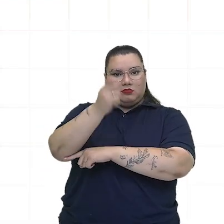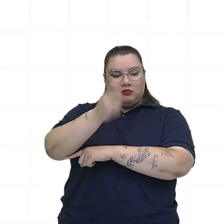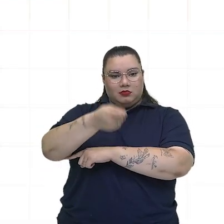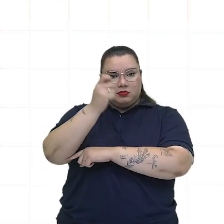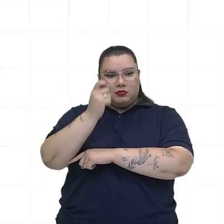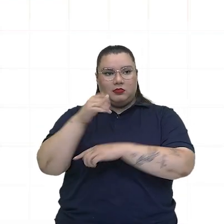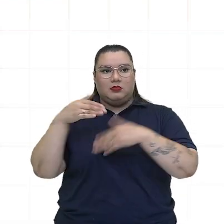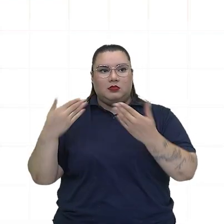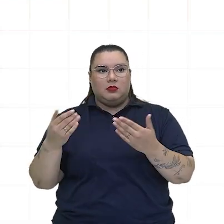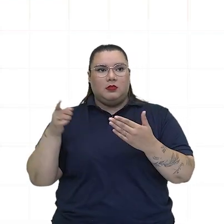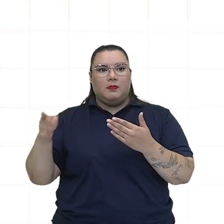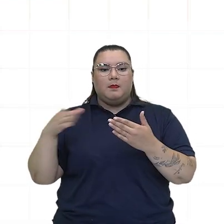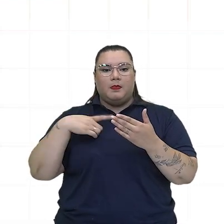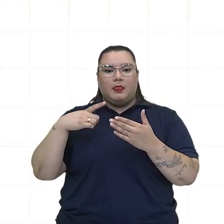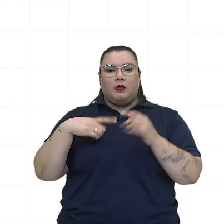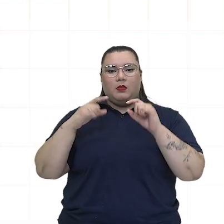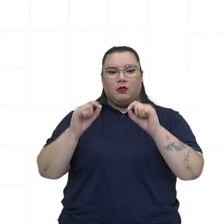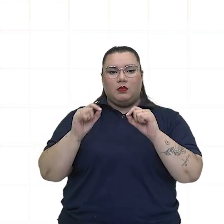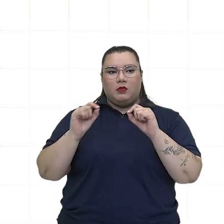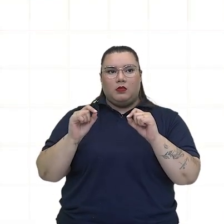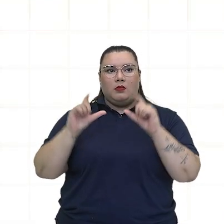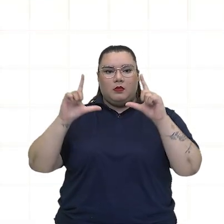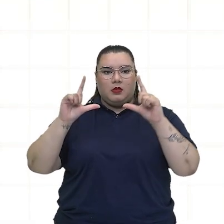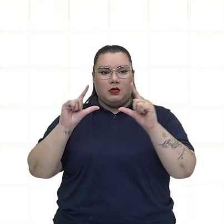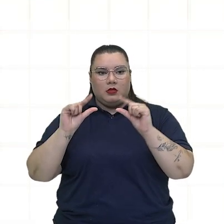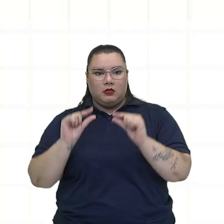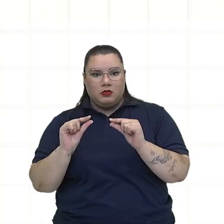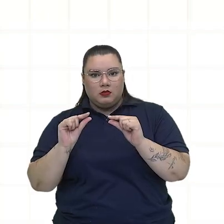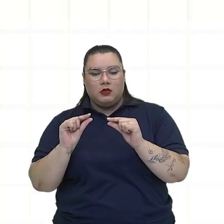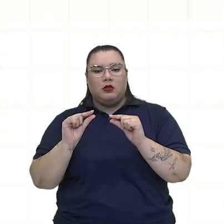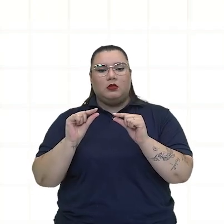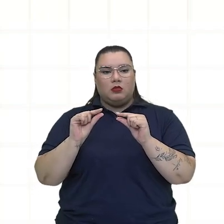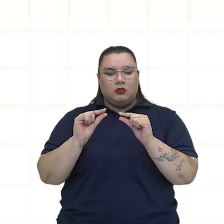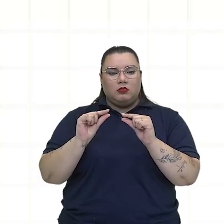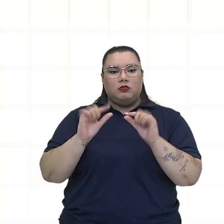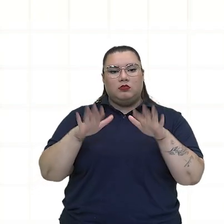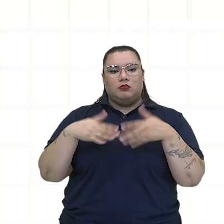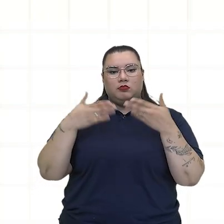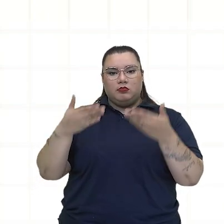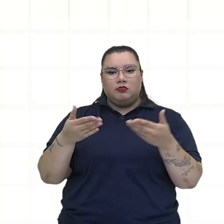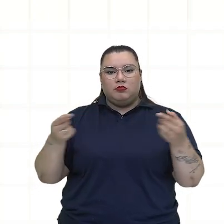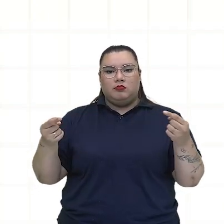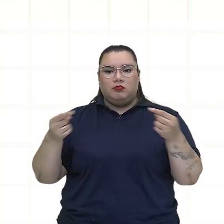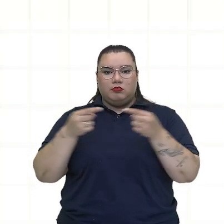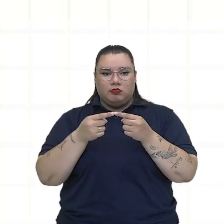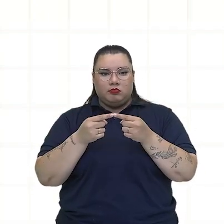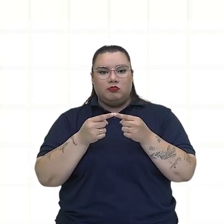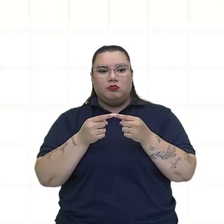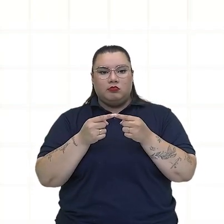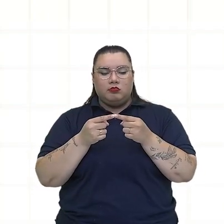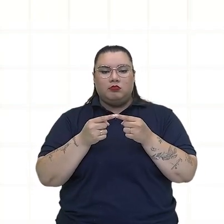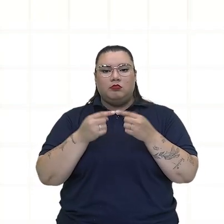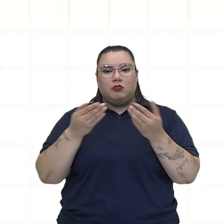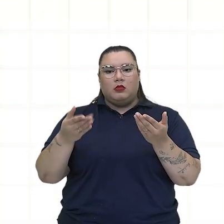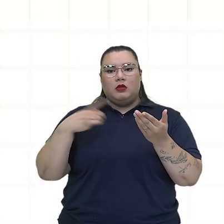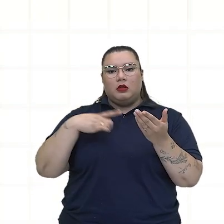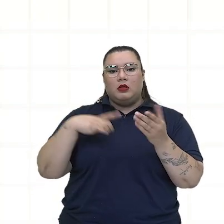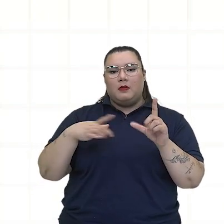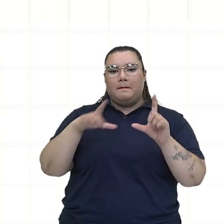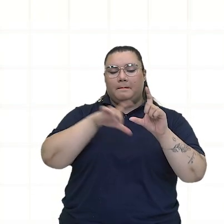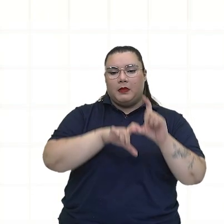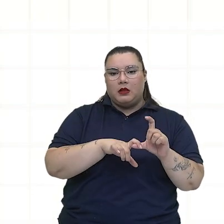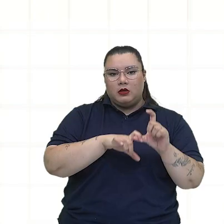esses pescadores ficam com uma menor renda, né, as comunidades que também acabam